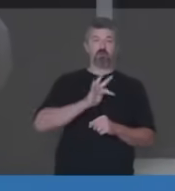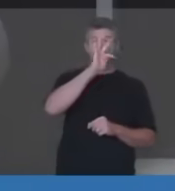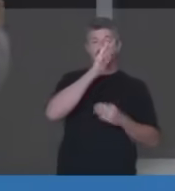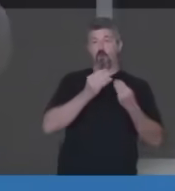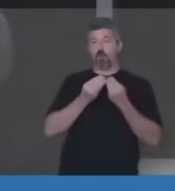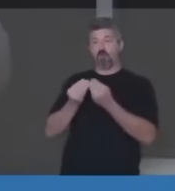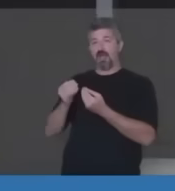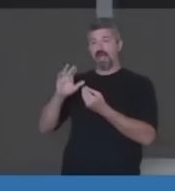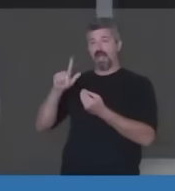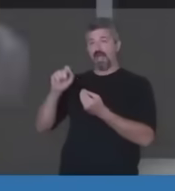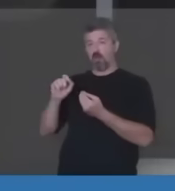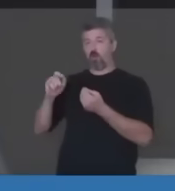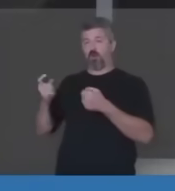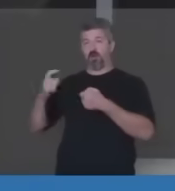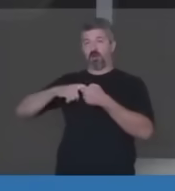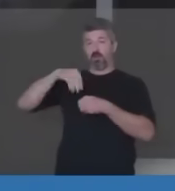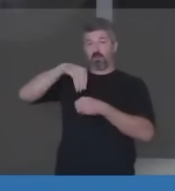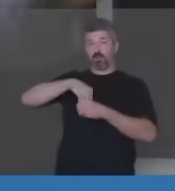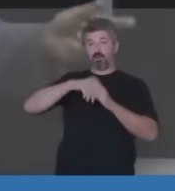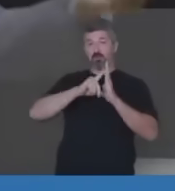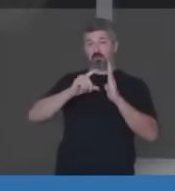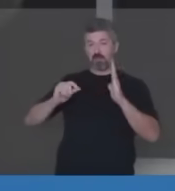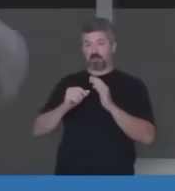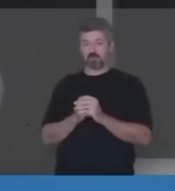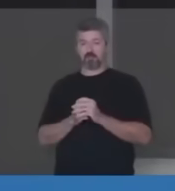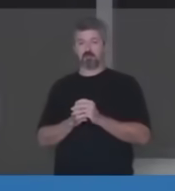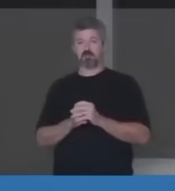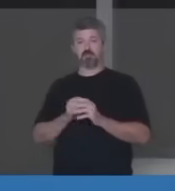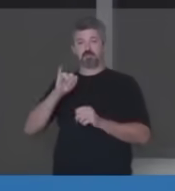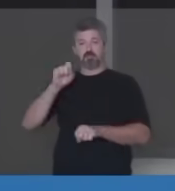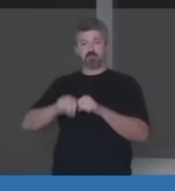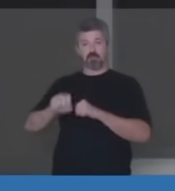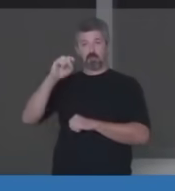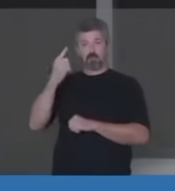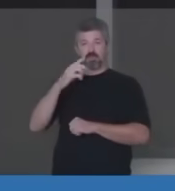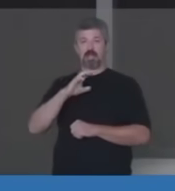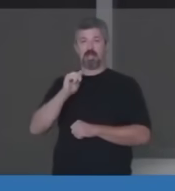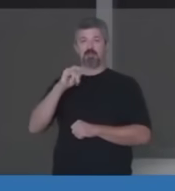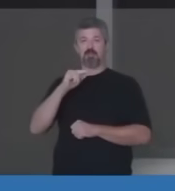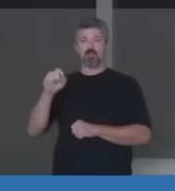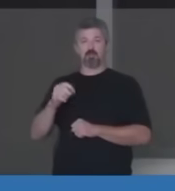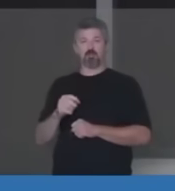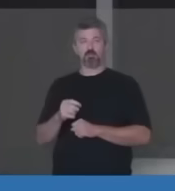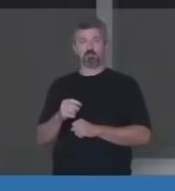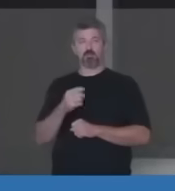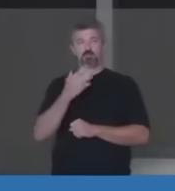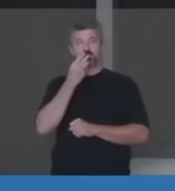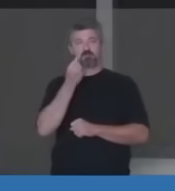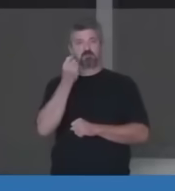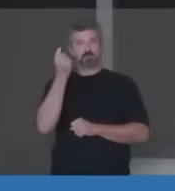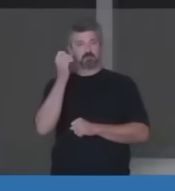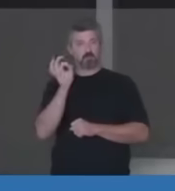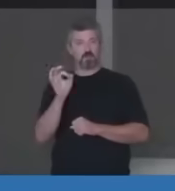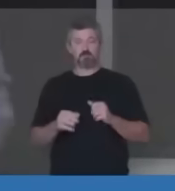oferecido cargos comissionados no Palácio do Planalto pela morte do ex-capitão. Estranho, muito nebuloso. Mas